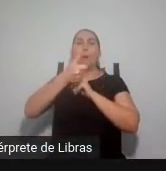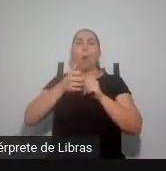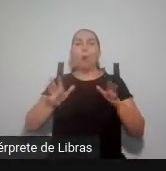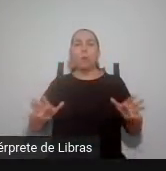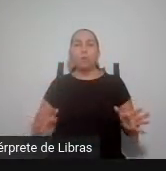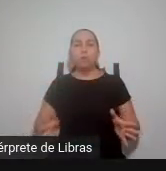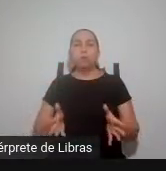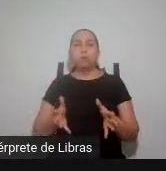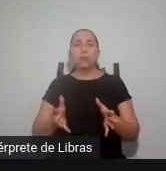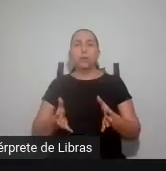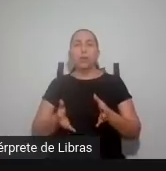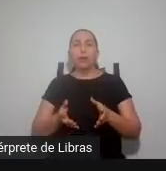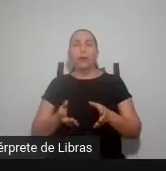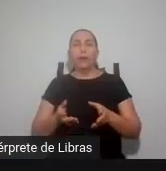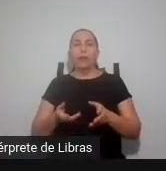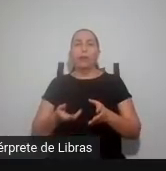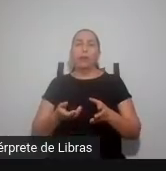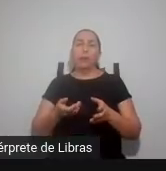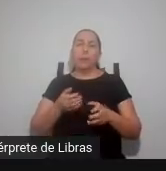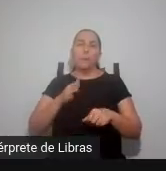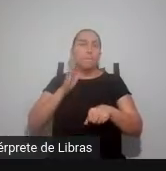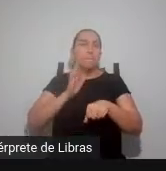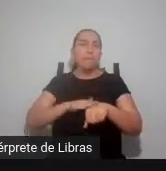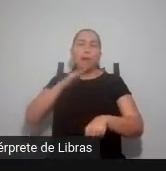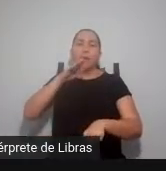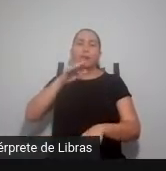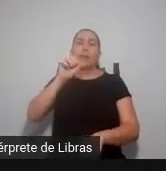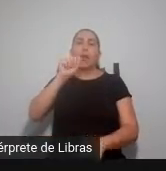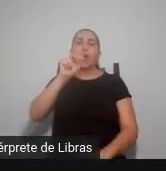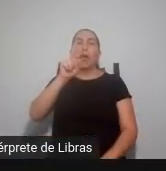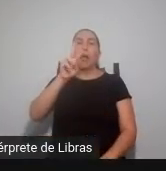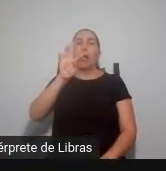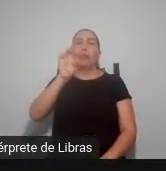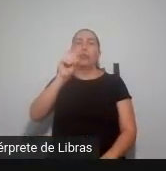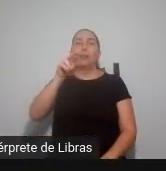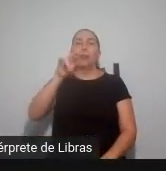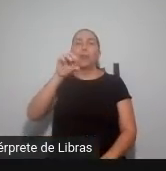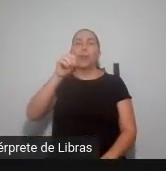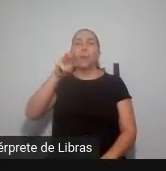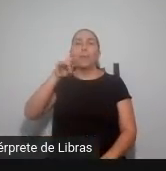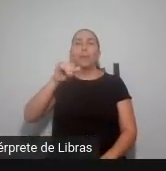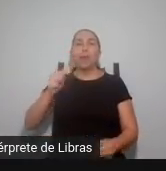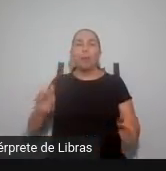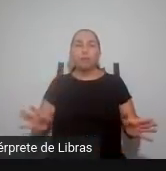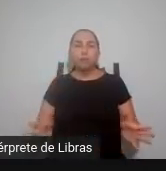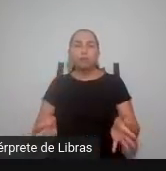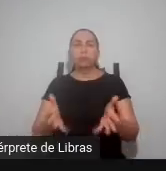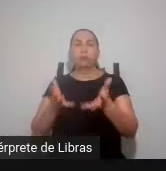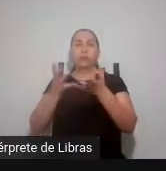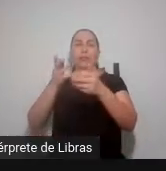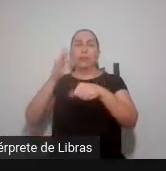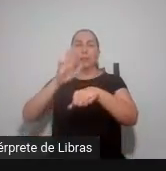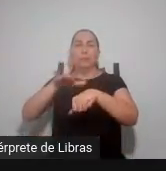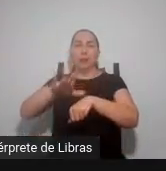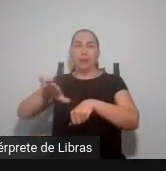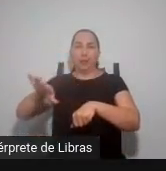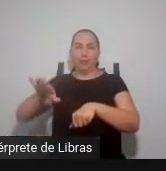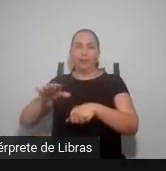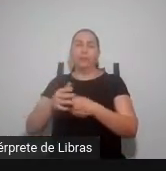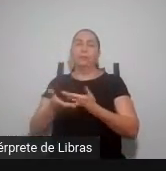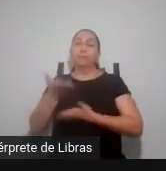eu falei que são duas coisas que eu fico louca, porque eu amo, porque você começa com a literatura, e eu falo, não tem como a gente não conversar, né?